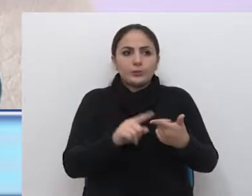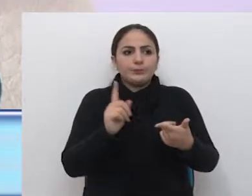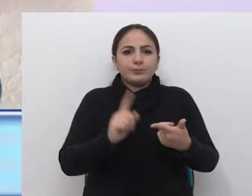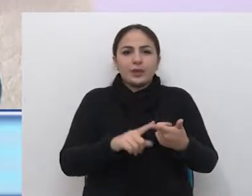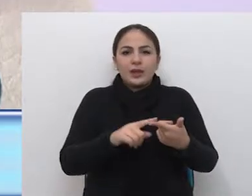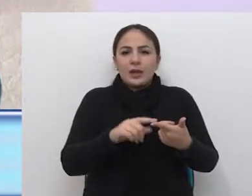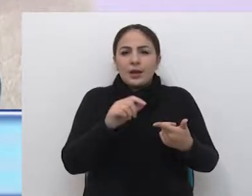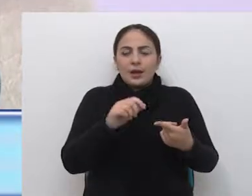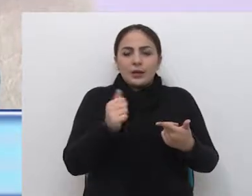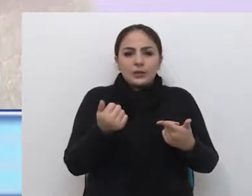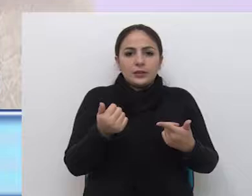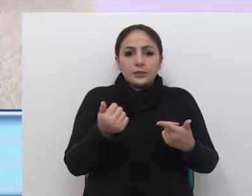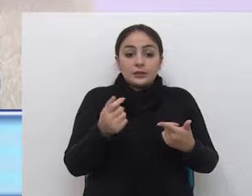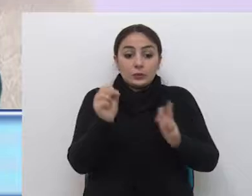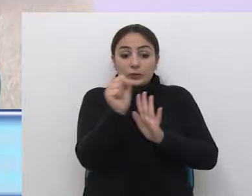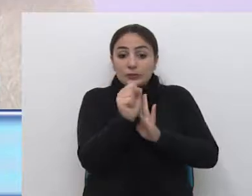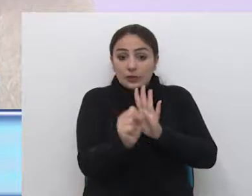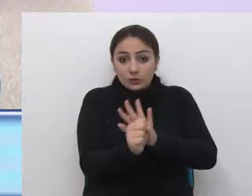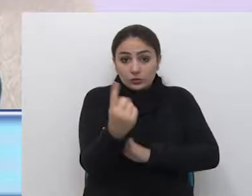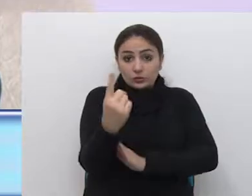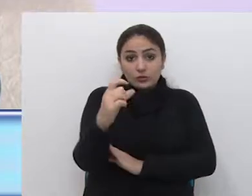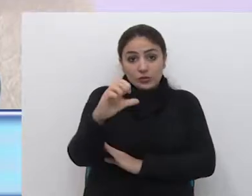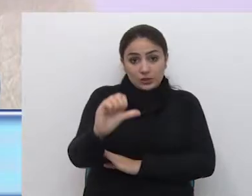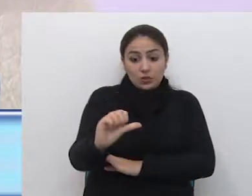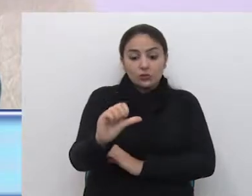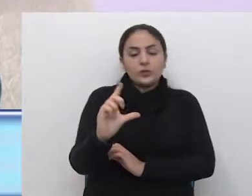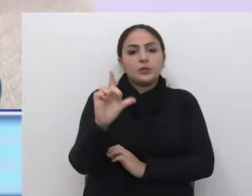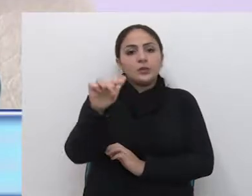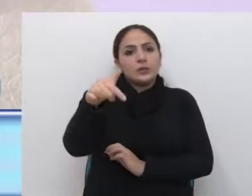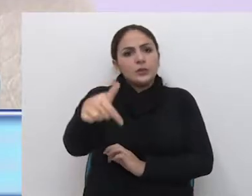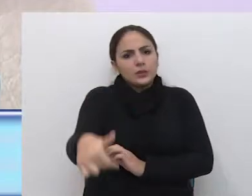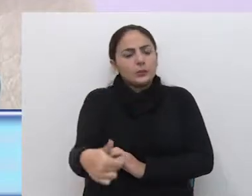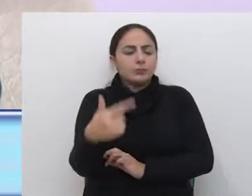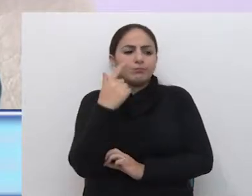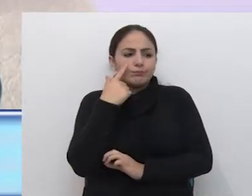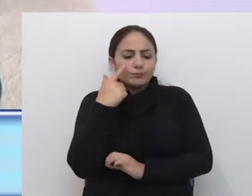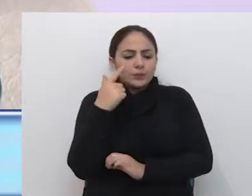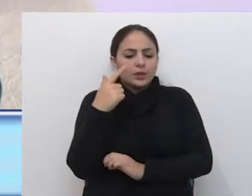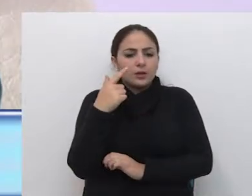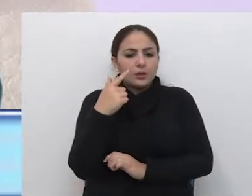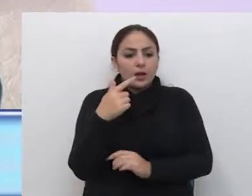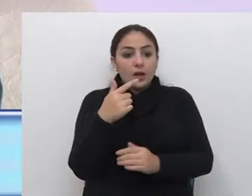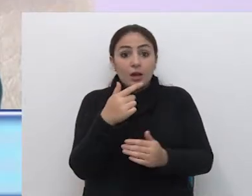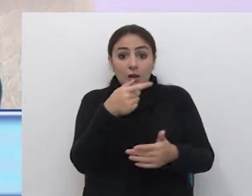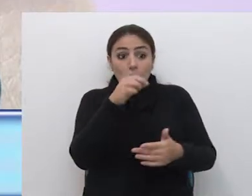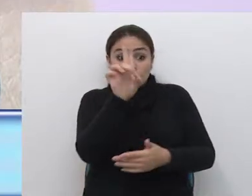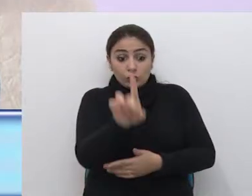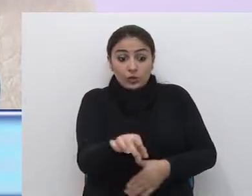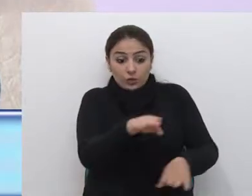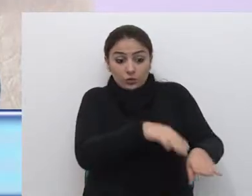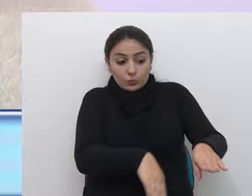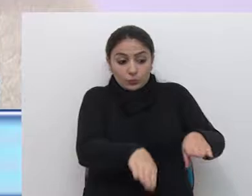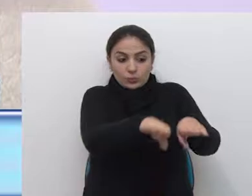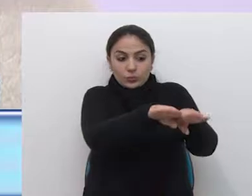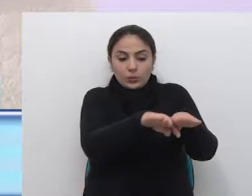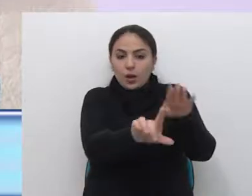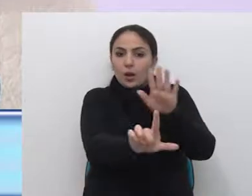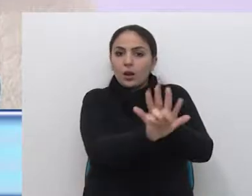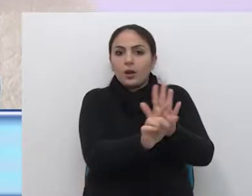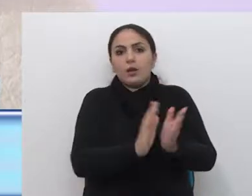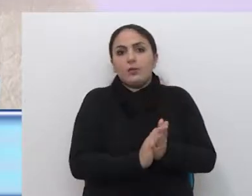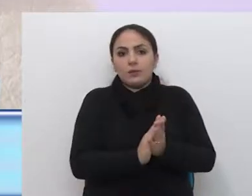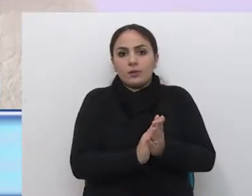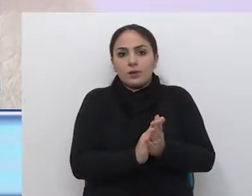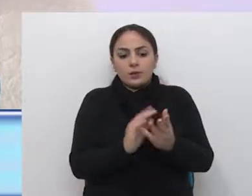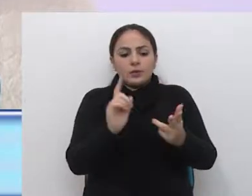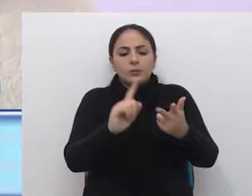as sufragistas, no século XIX, aí, né? Depois, o direito pela igualdade das leis, pela